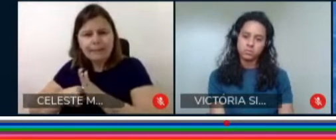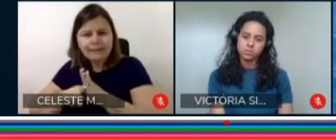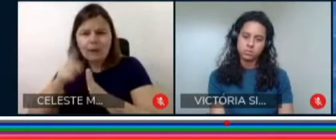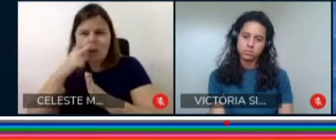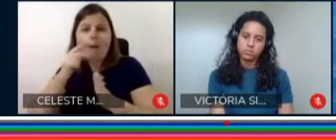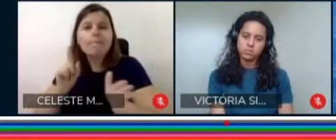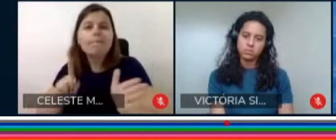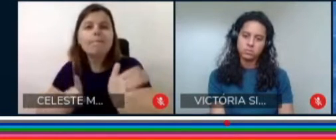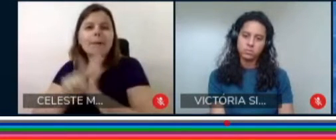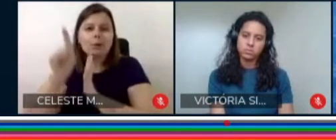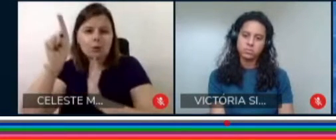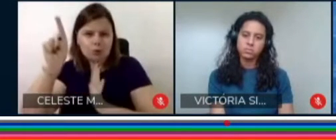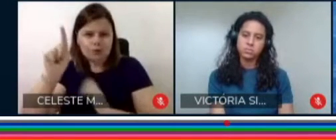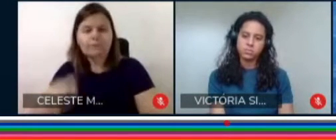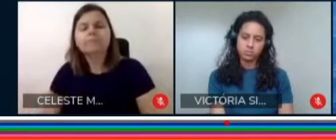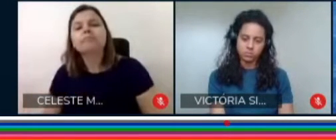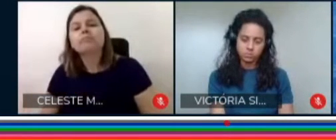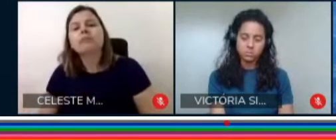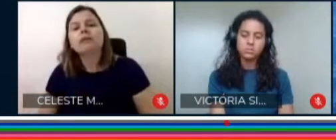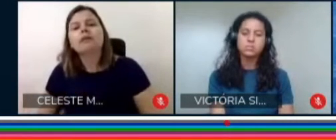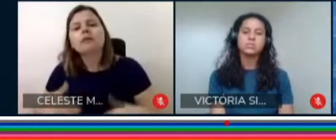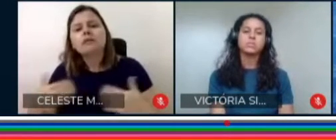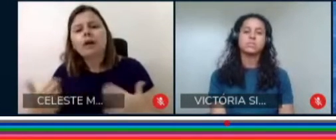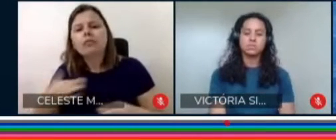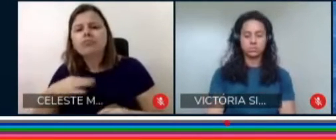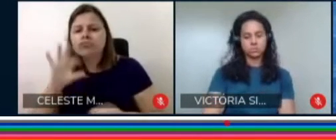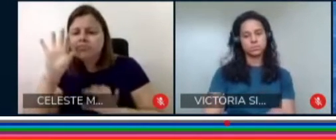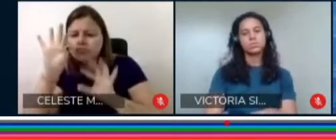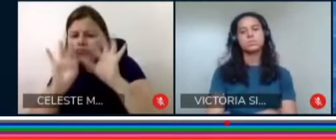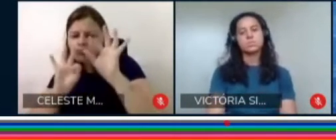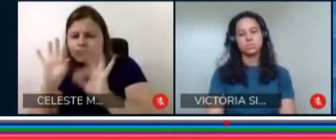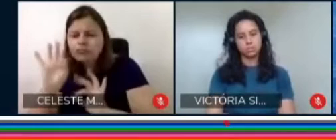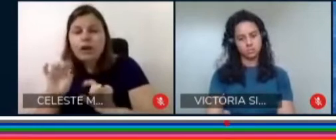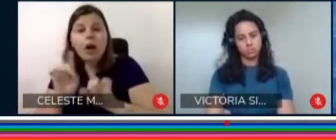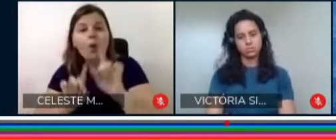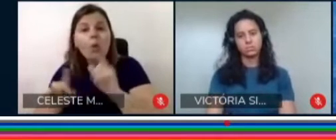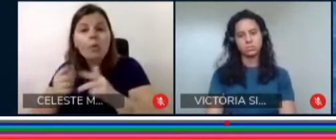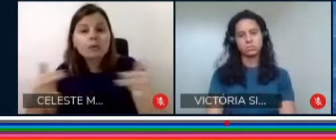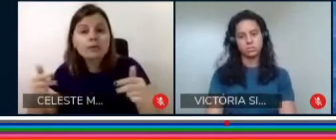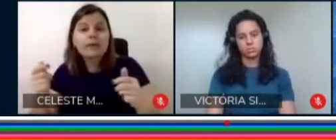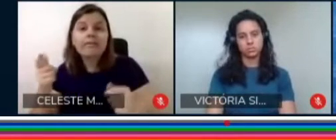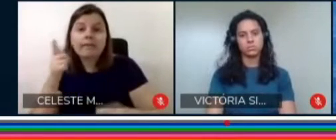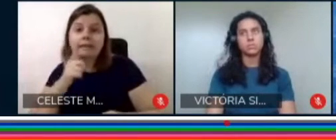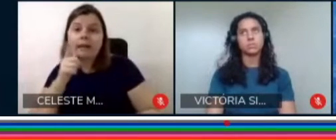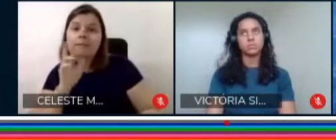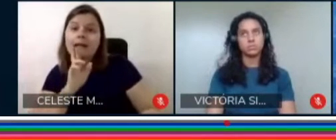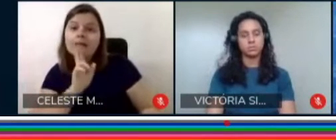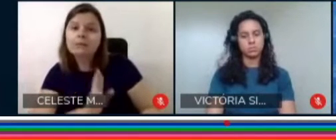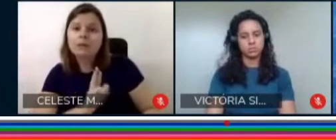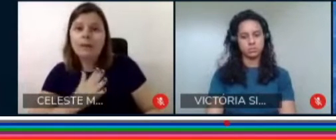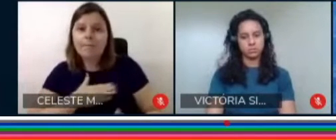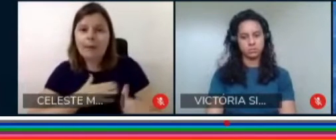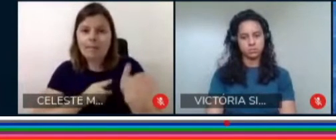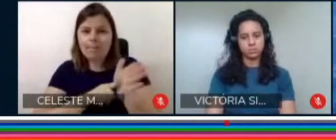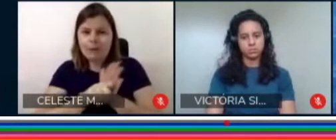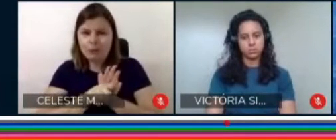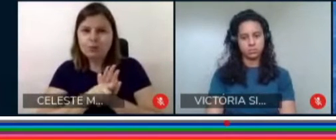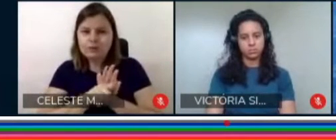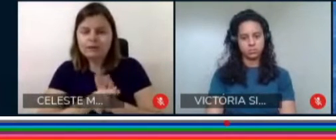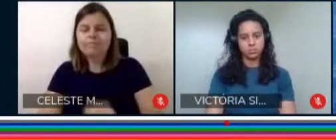defini algumas sessões e algumas temáticas que vão responder esse problema de pesquisa. Eu determinei quais são as